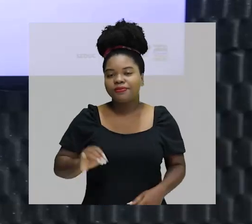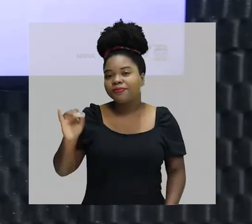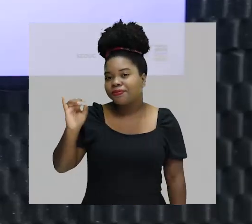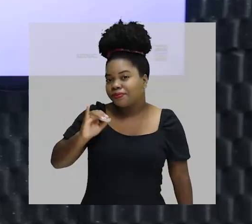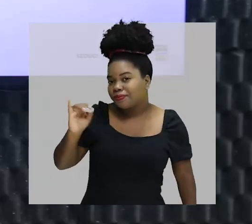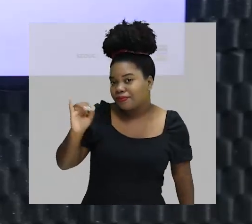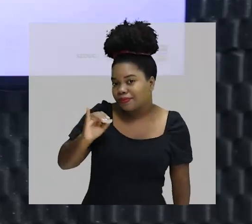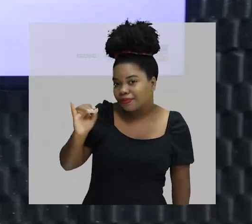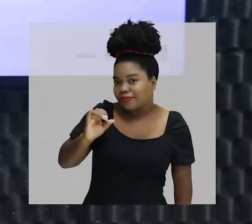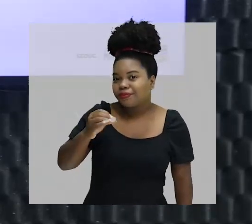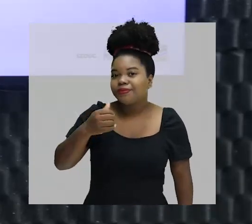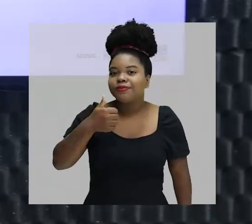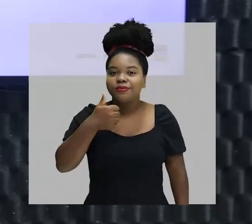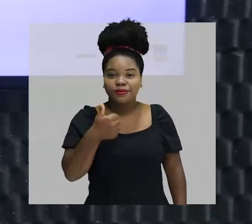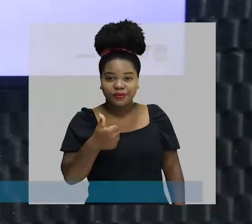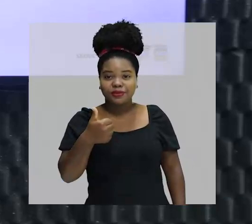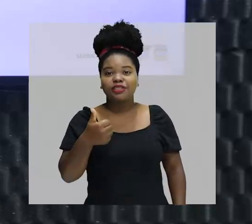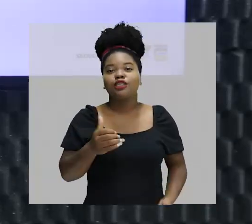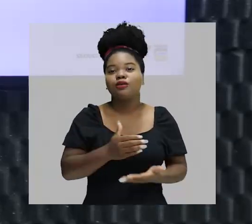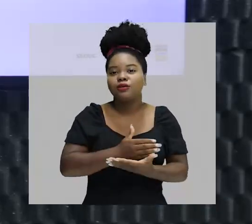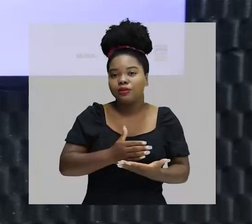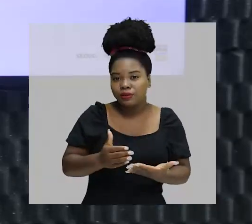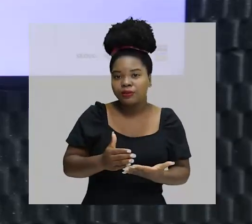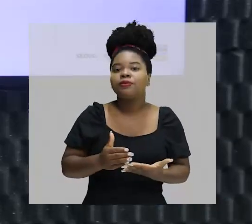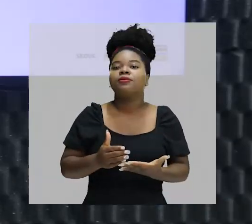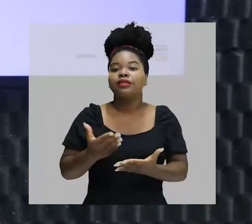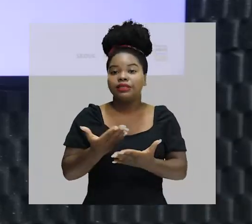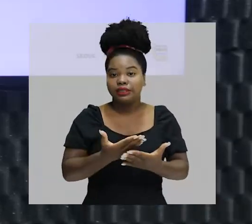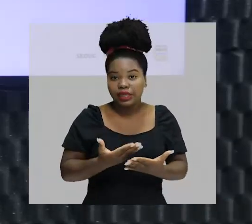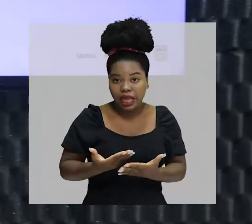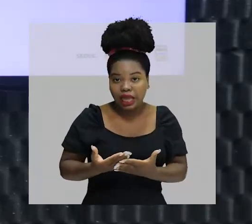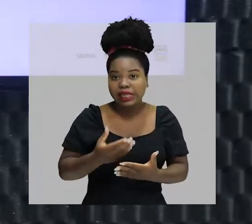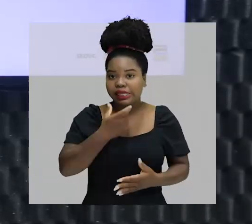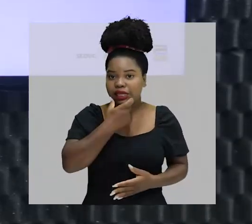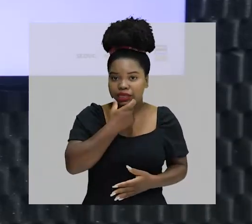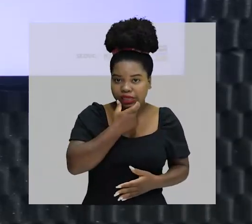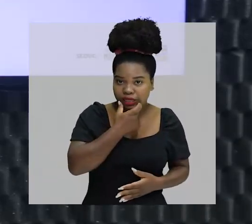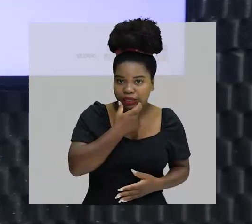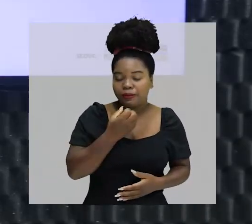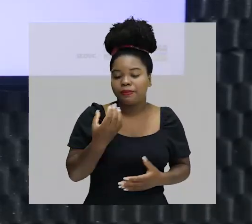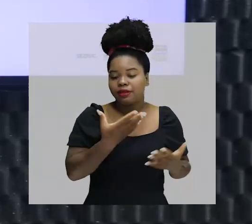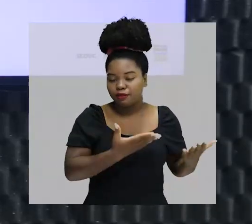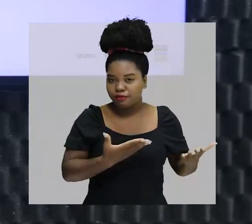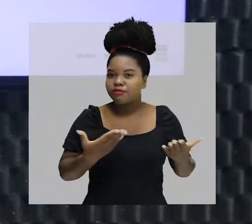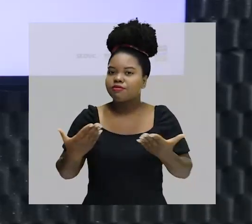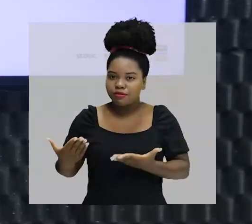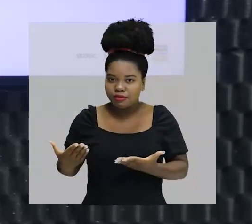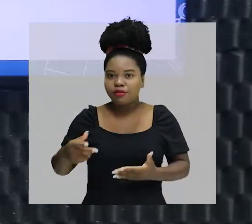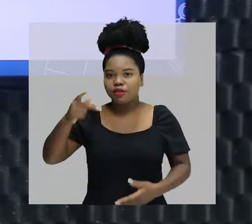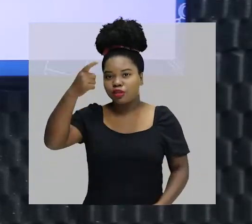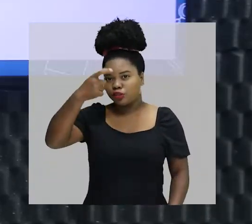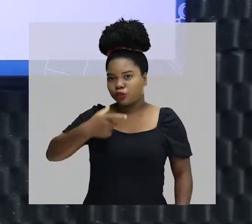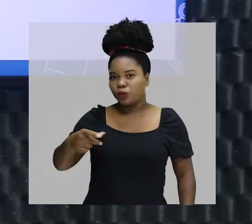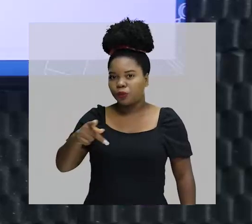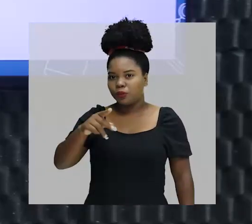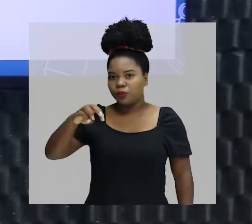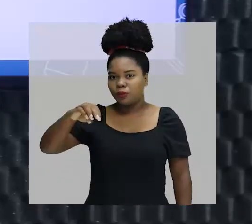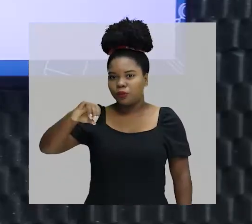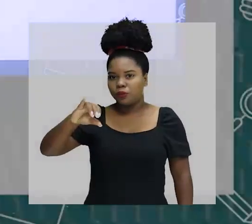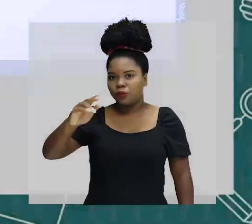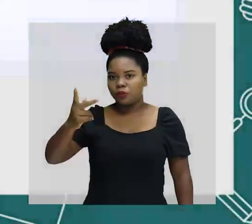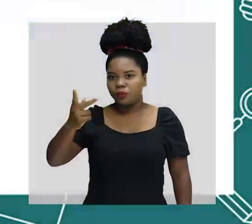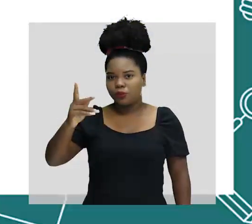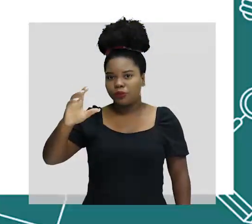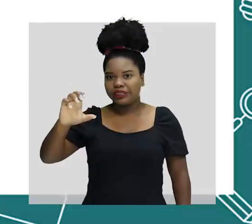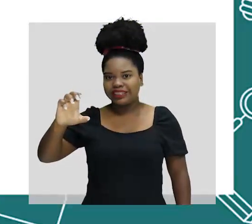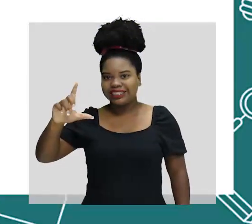Hello everybody, welcome to our English class. I'm teacher Michelle. Olá pessoal, bem-vindos a mais uma aula de inglês. Eu sou a professora Michelle. Hoje